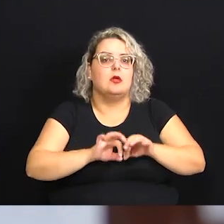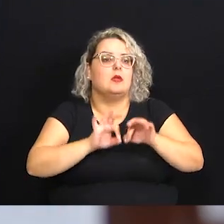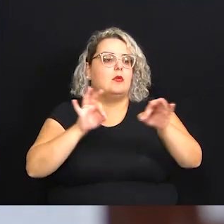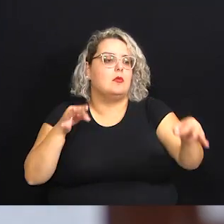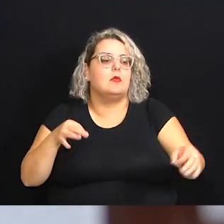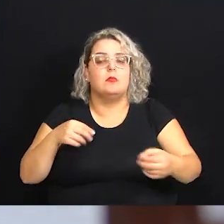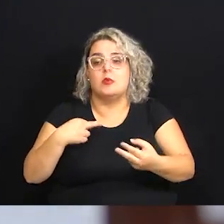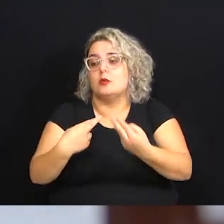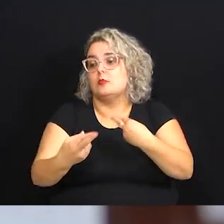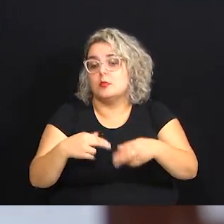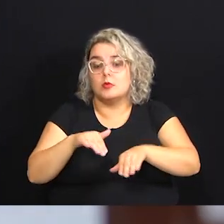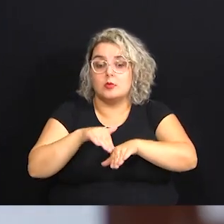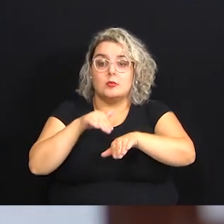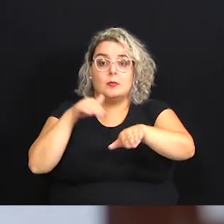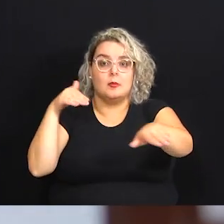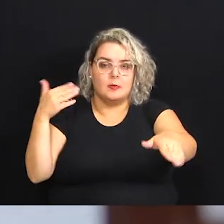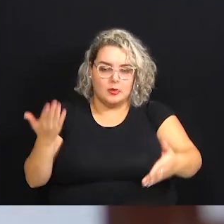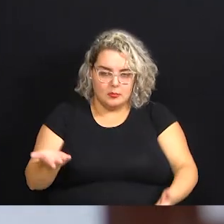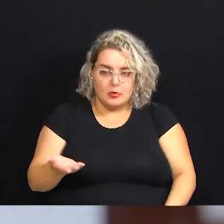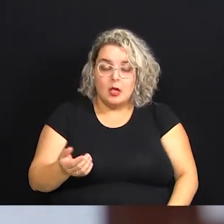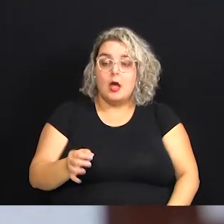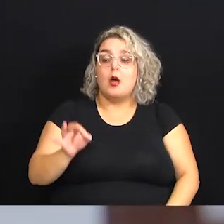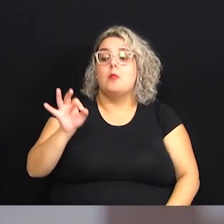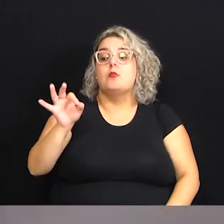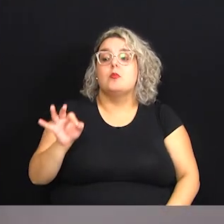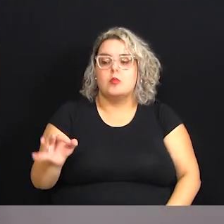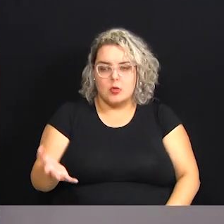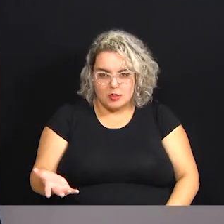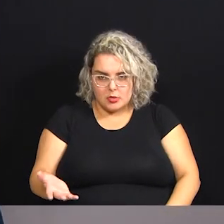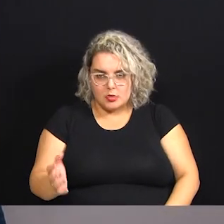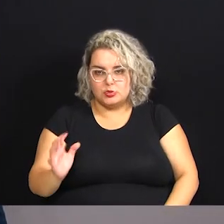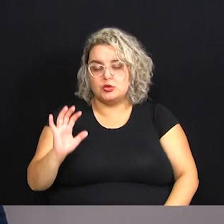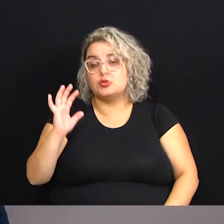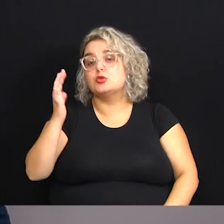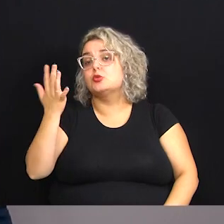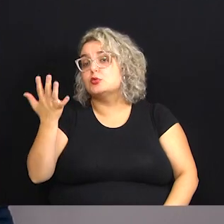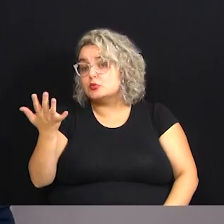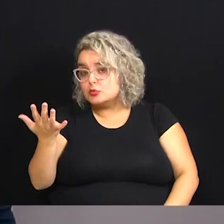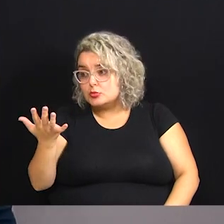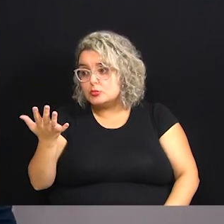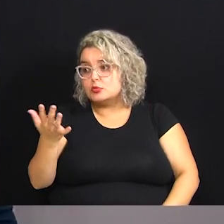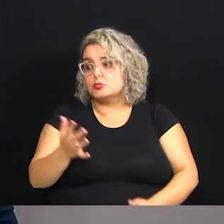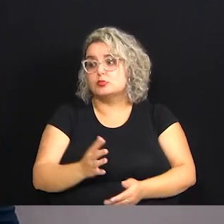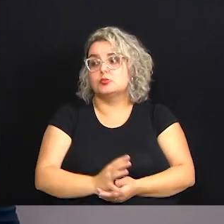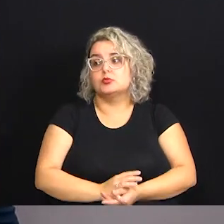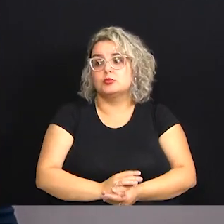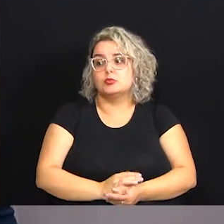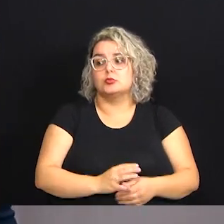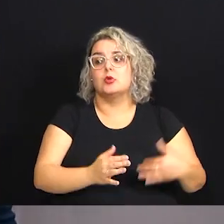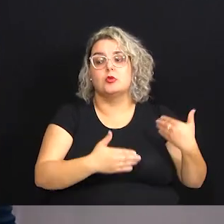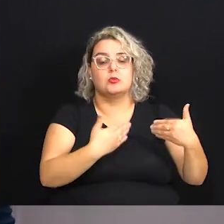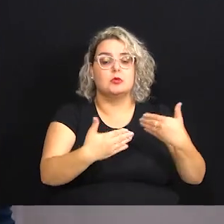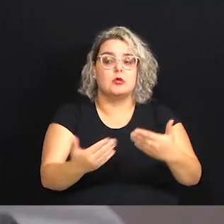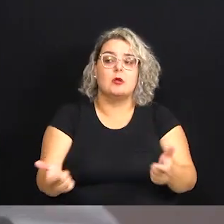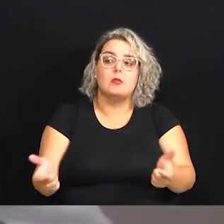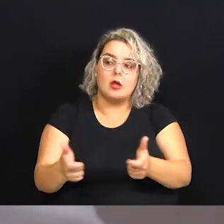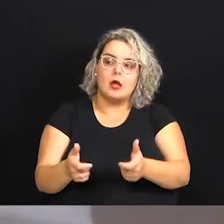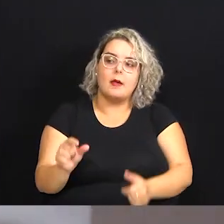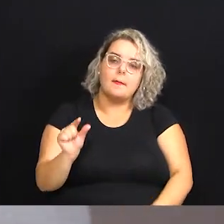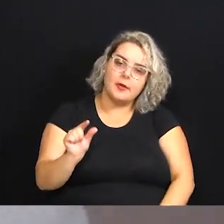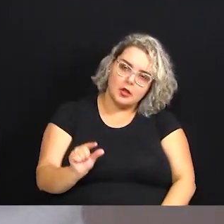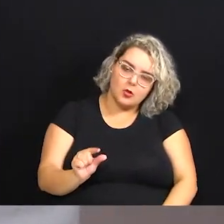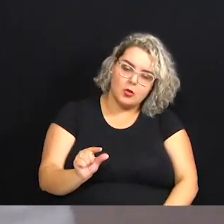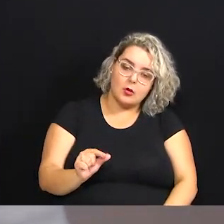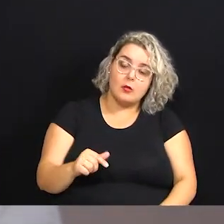estradas cuja velocidade é muito maior. Então, a probabilidade de acontecer num trajeto menor, é um pouco